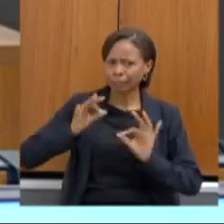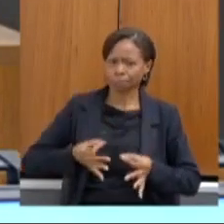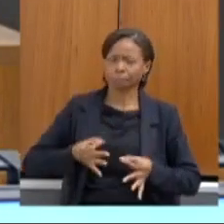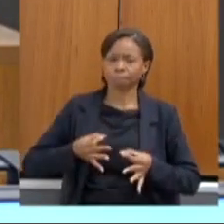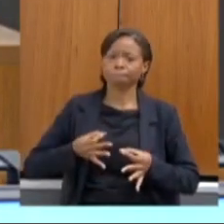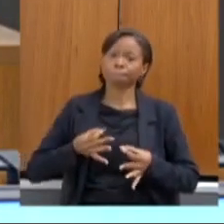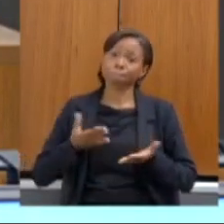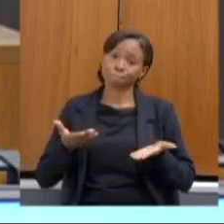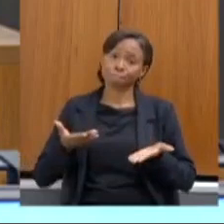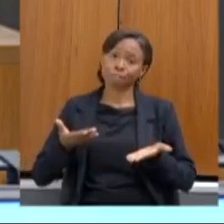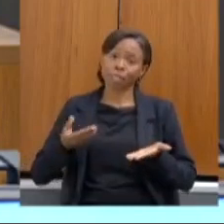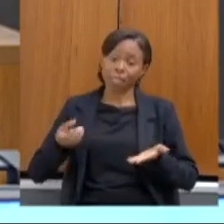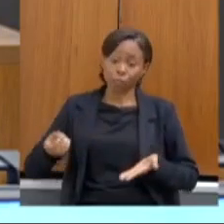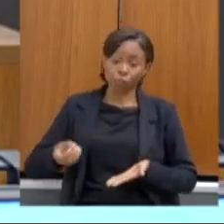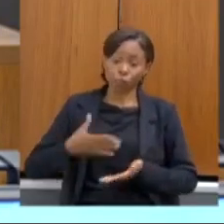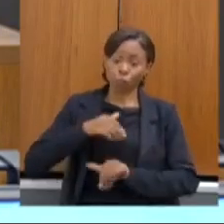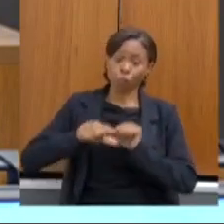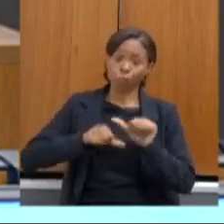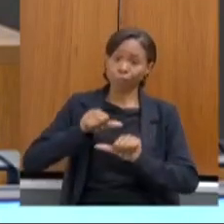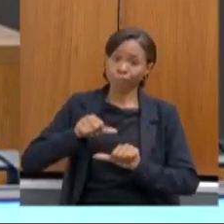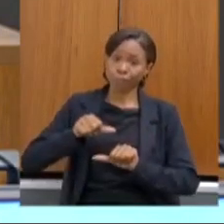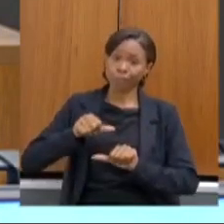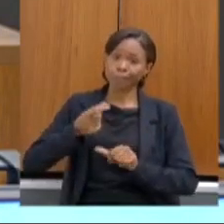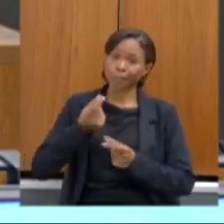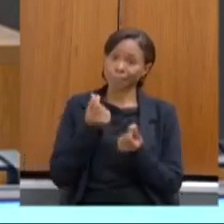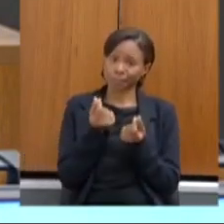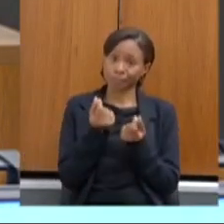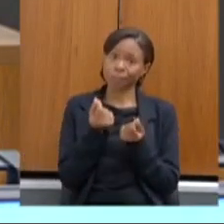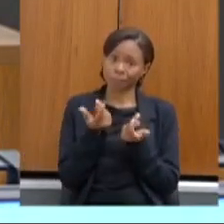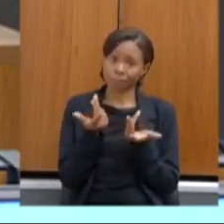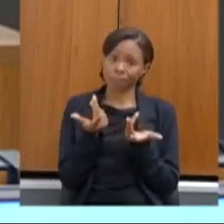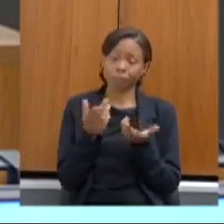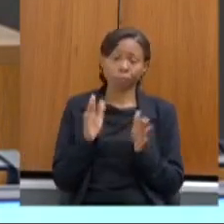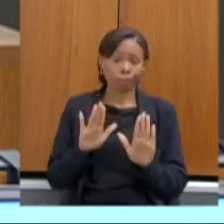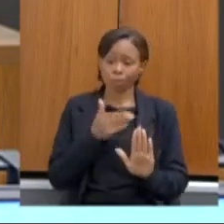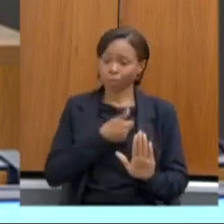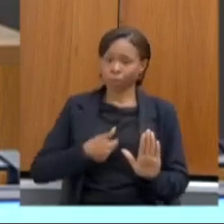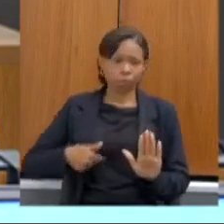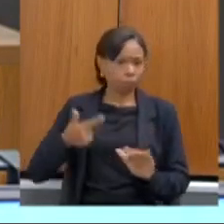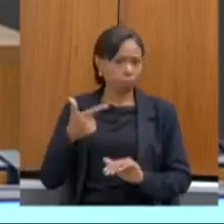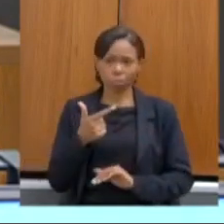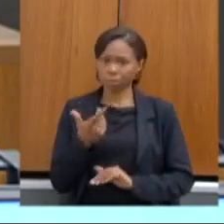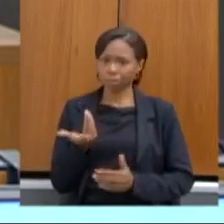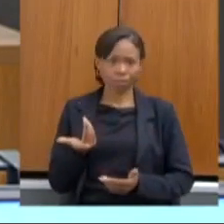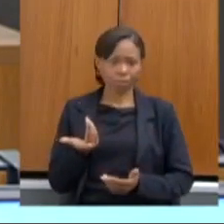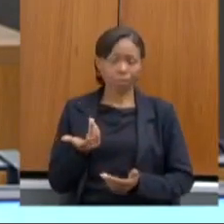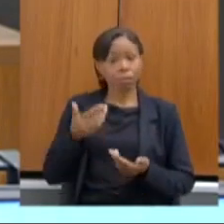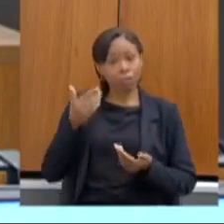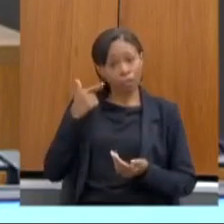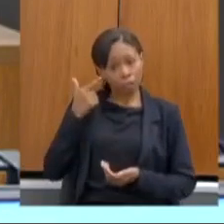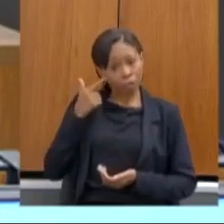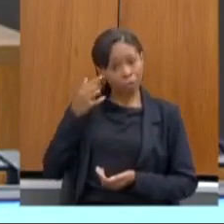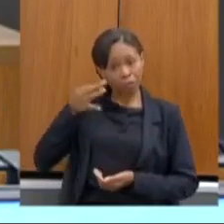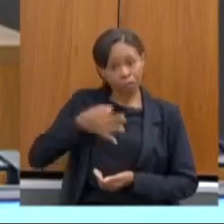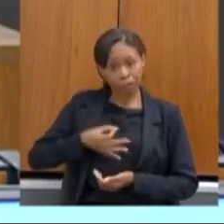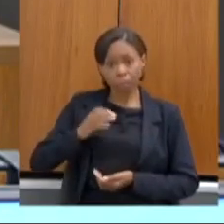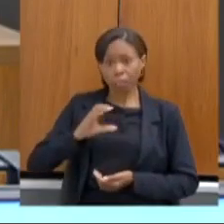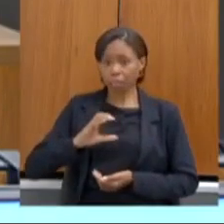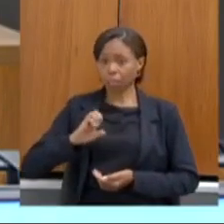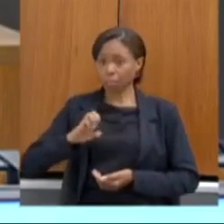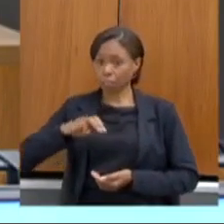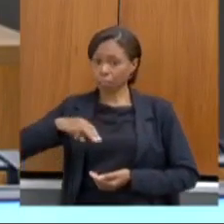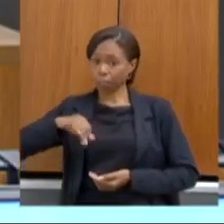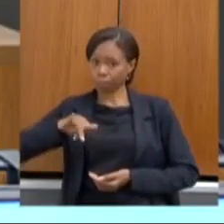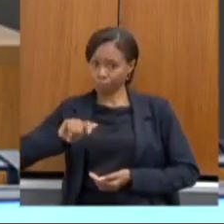custa o dinheiro hoje que o estado não tem e eu tenho certeza que a Cemig com seus quase 9 milhões de clientes será